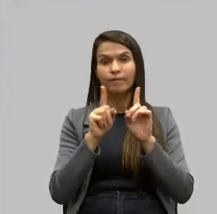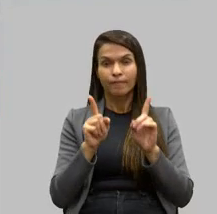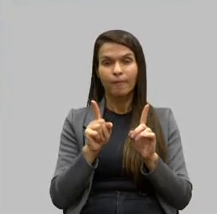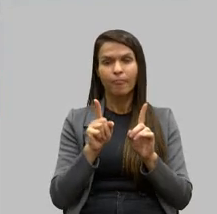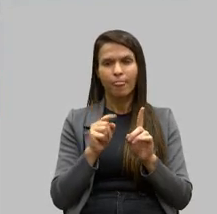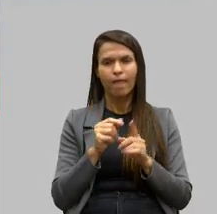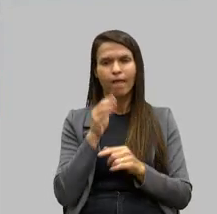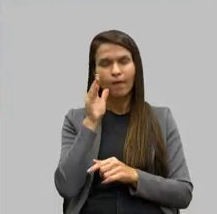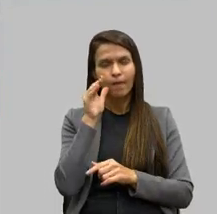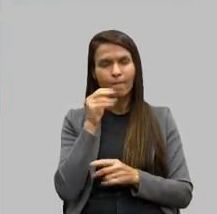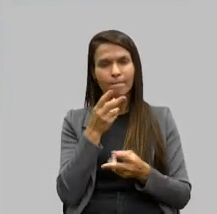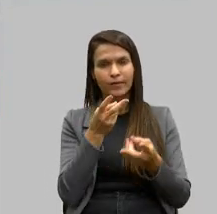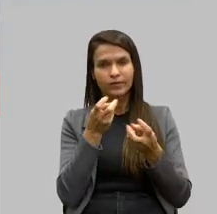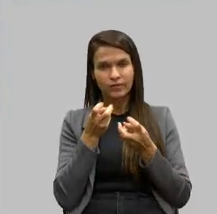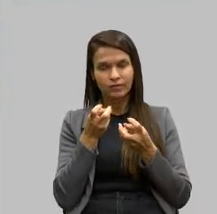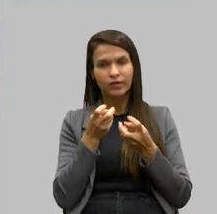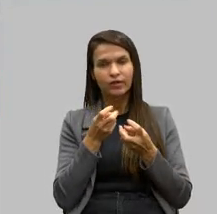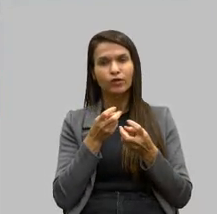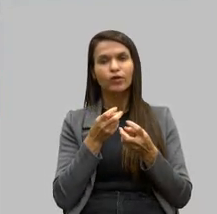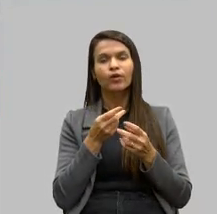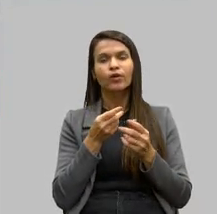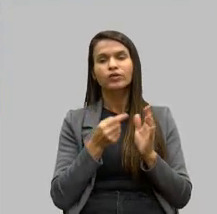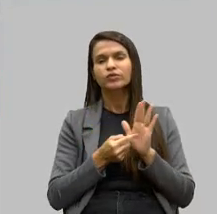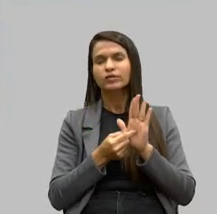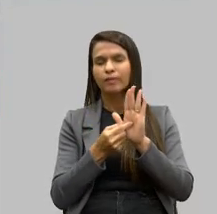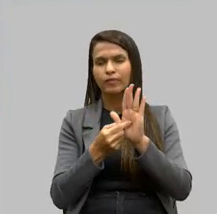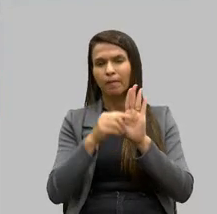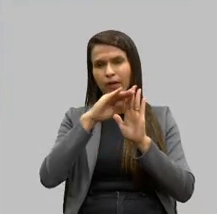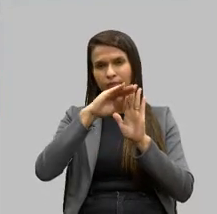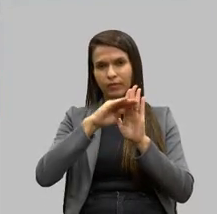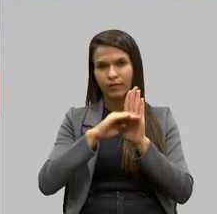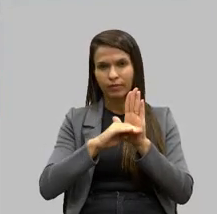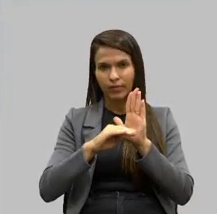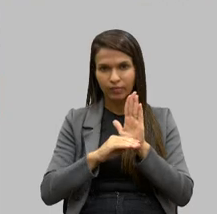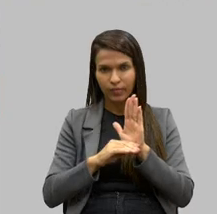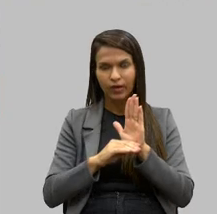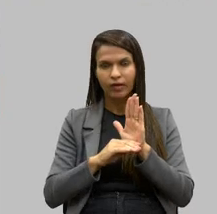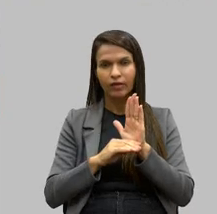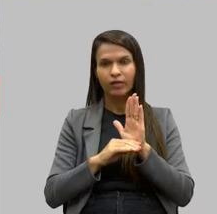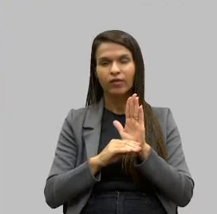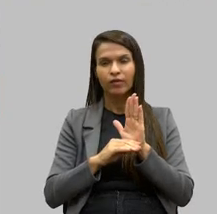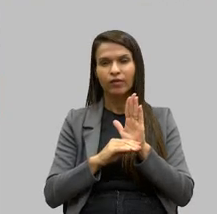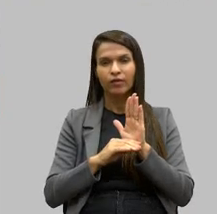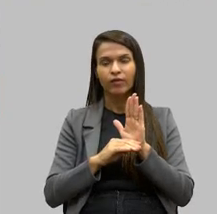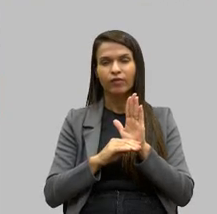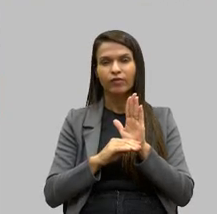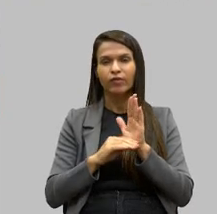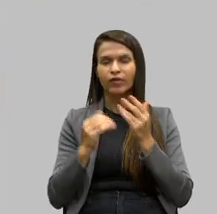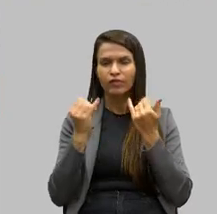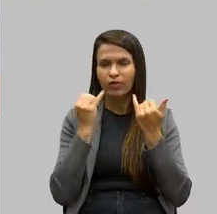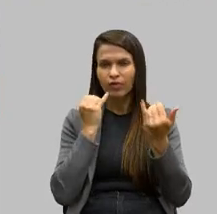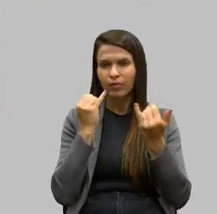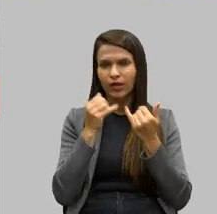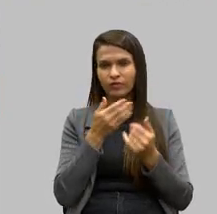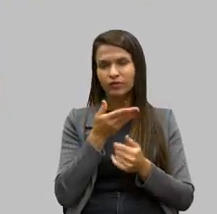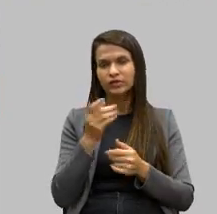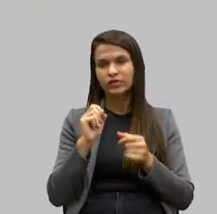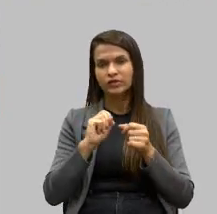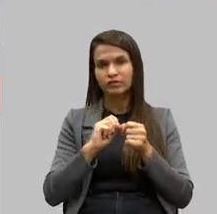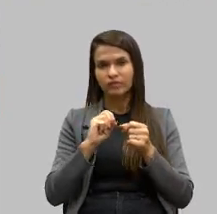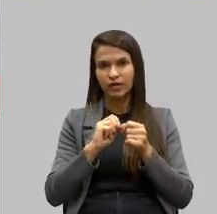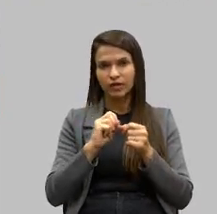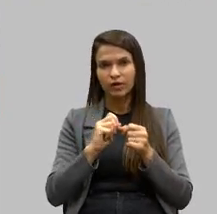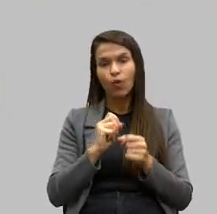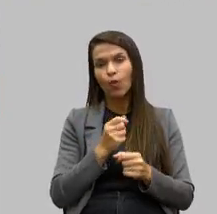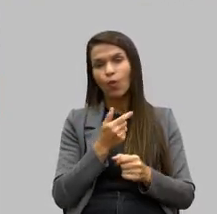eu observei que, ao apresentar as questões, foi colocado que vocês fariam um